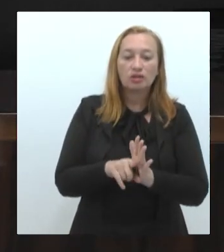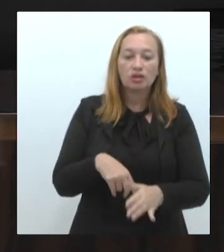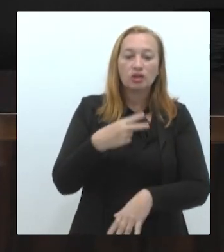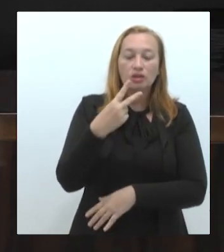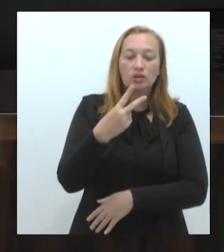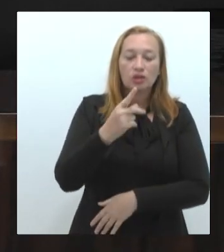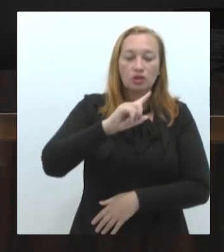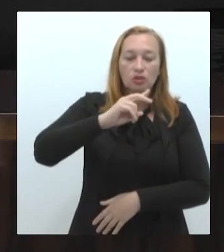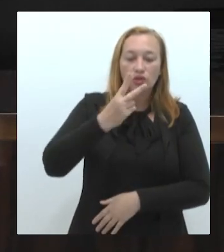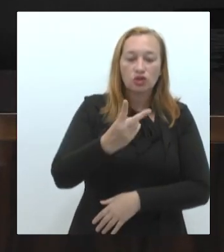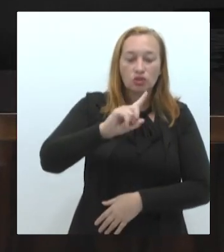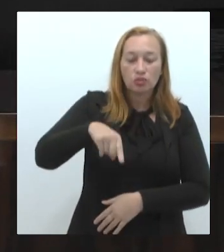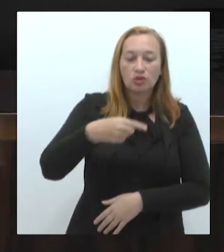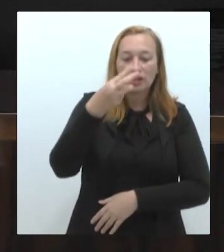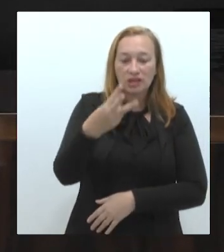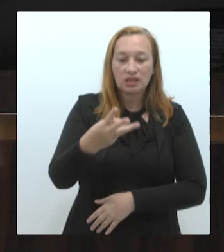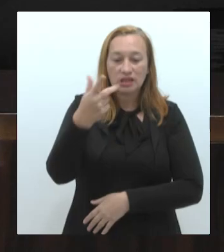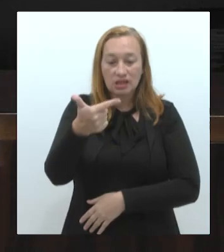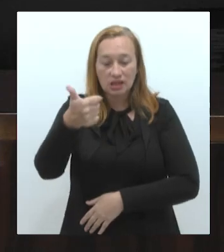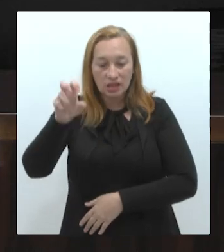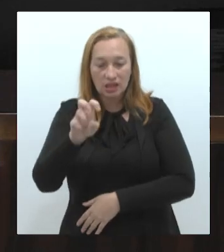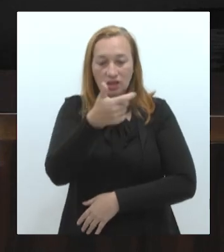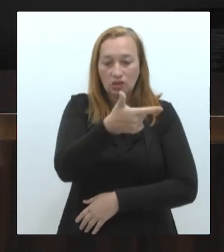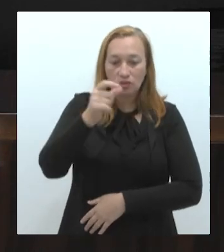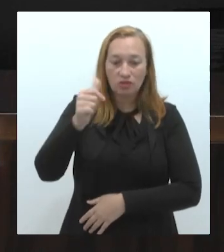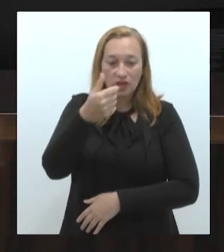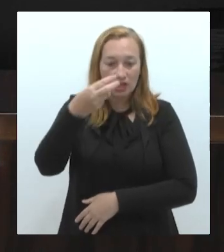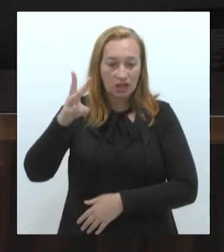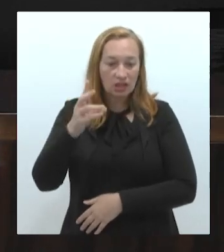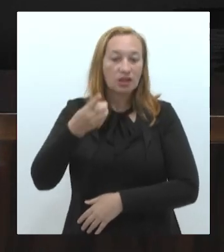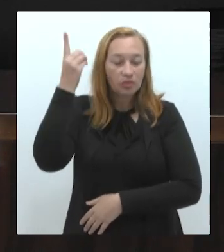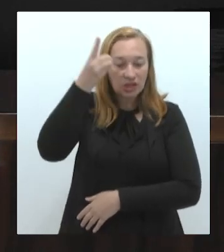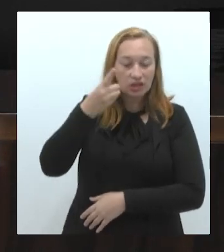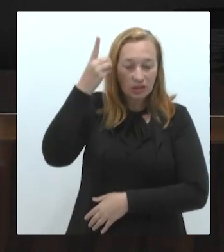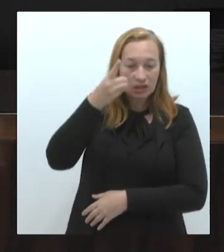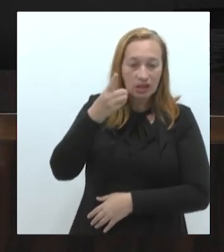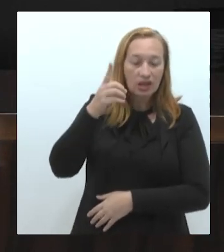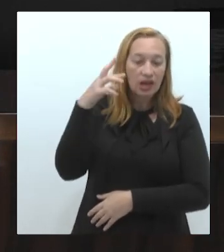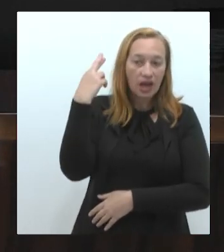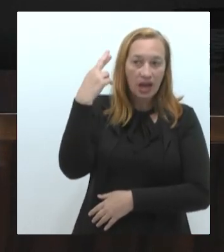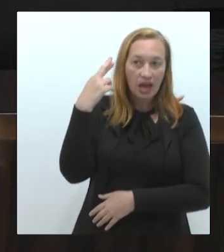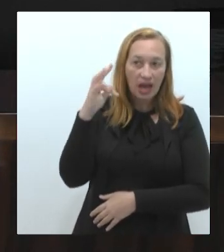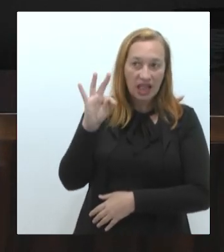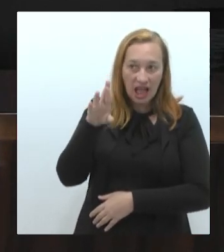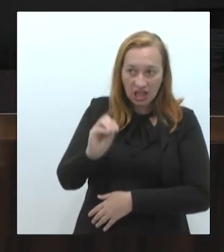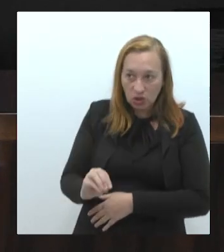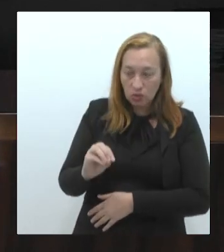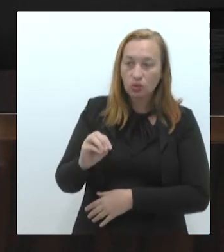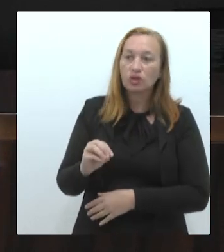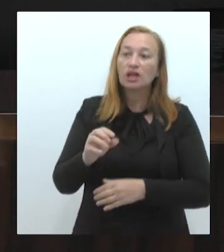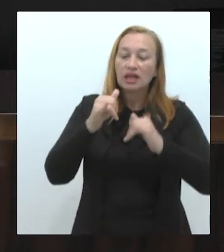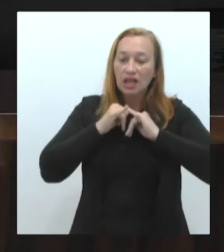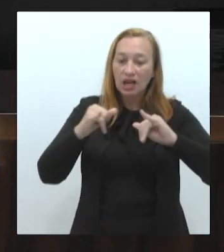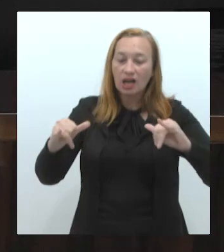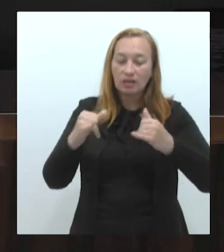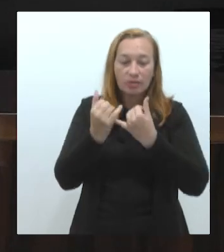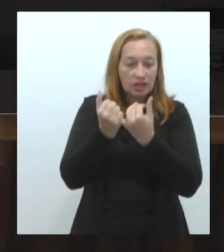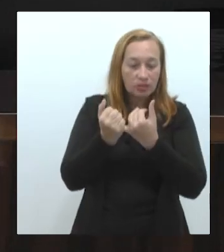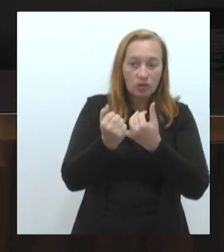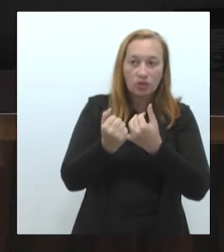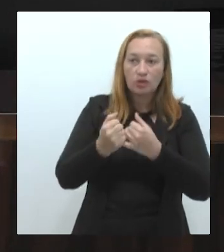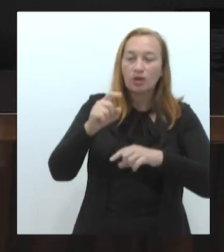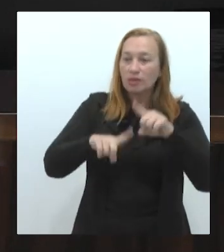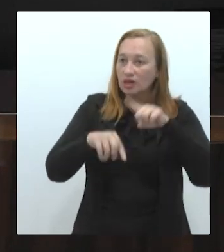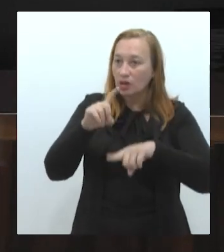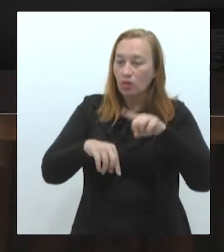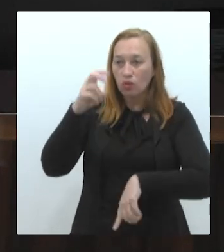número 2.315, de 2023, de autoria do deputado Renato Machado, que declara como patrimônio